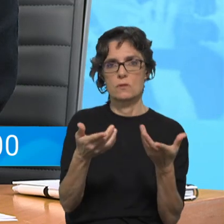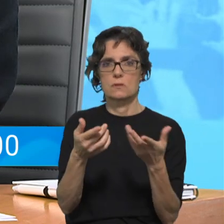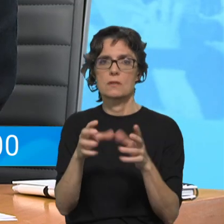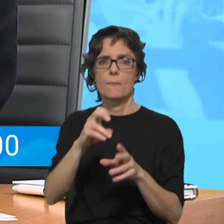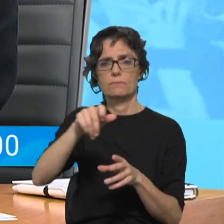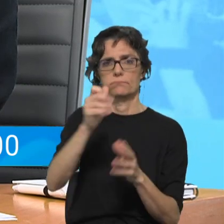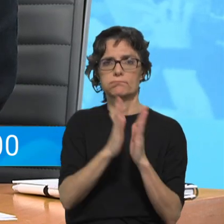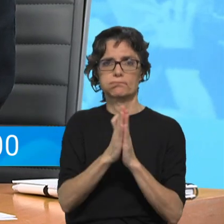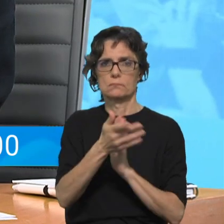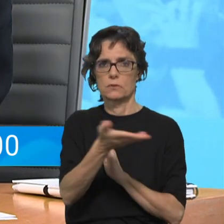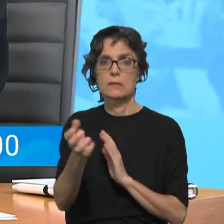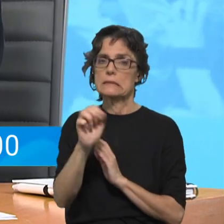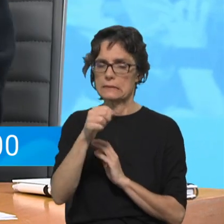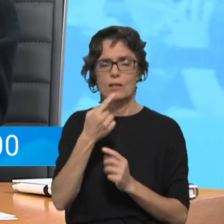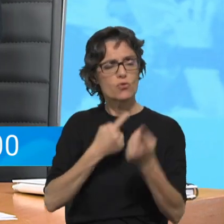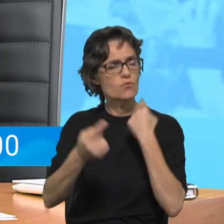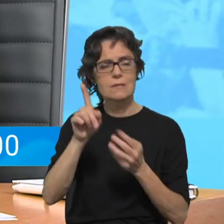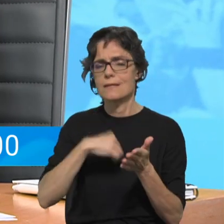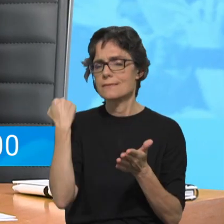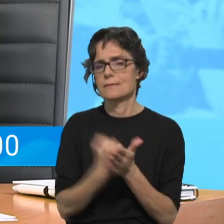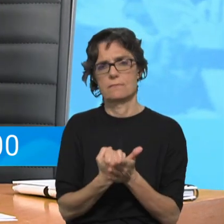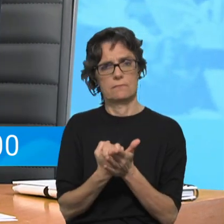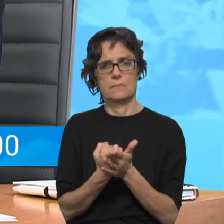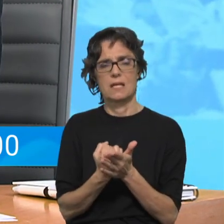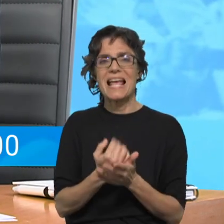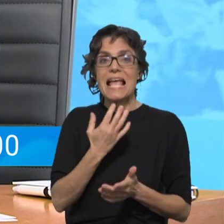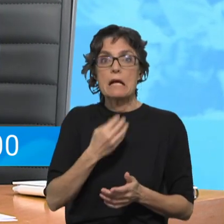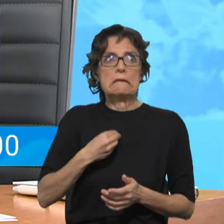dúvida. Denunciar sempre. E nós não temos que ter receio,